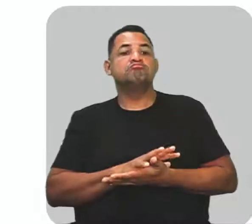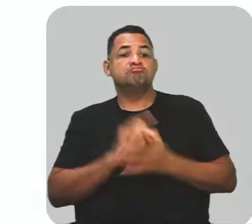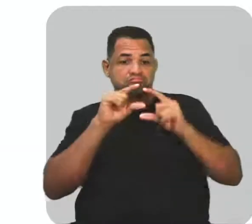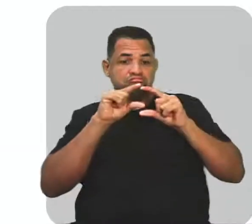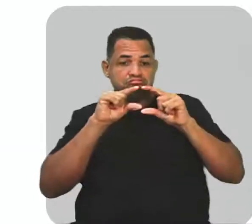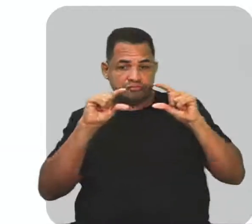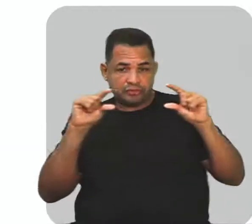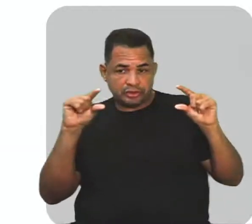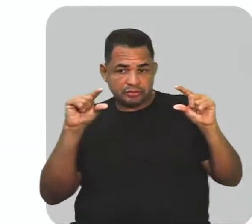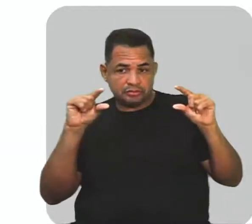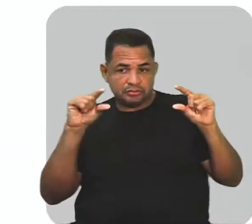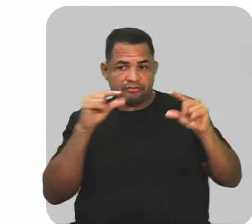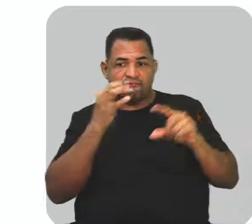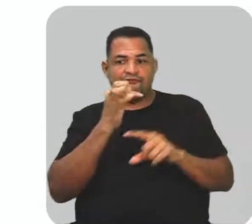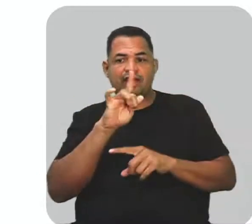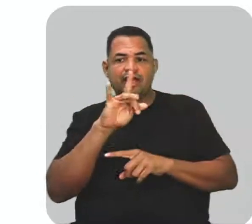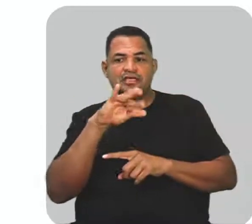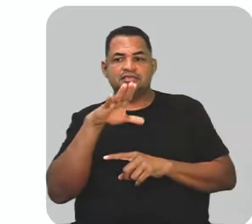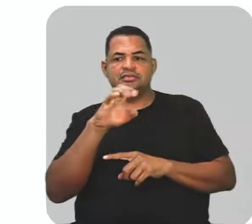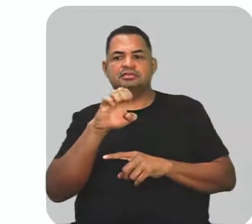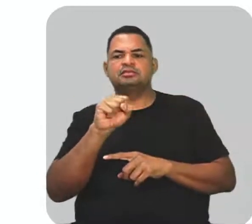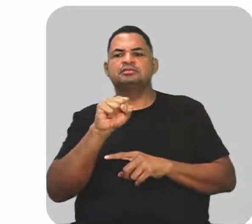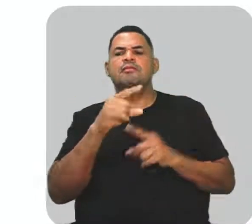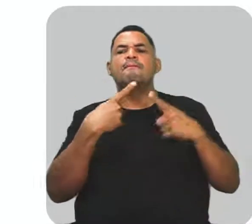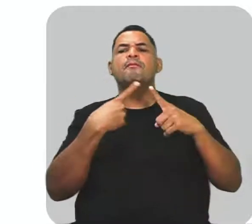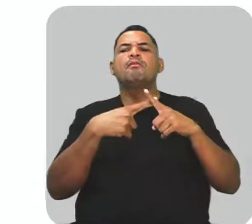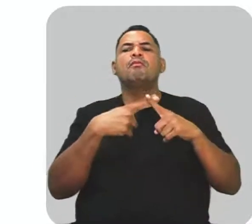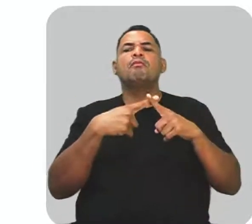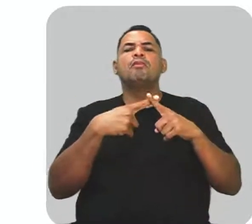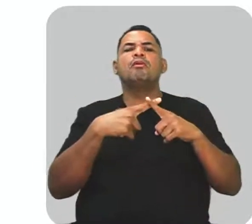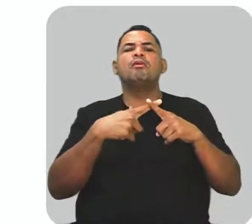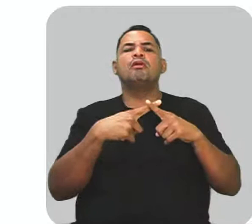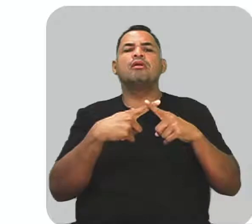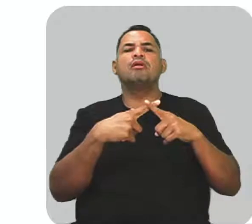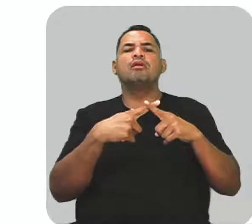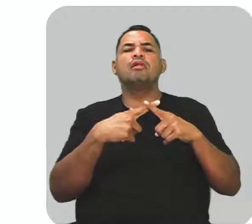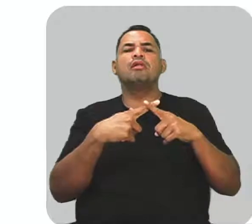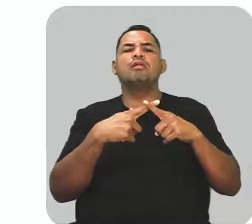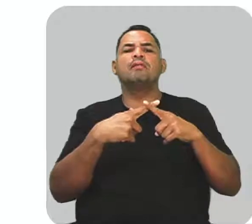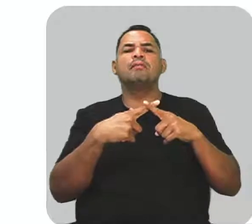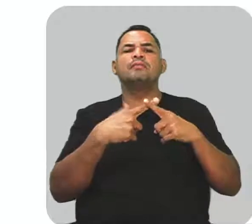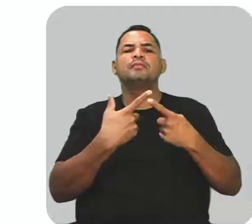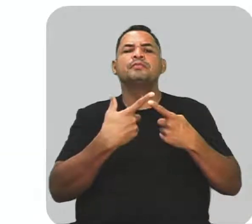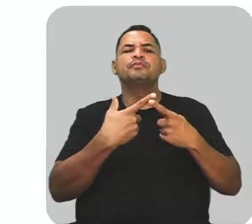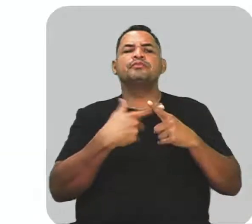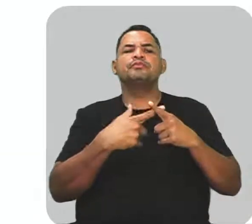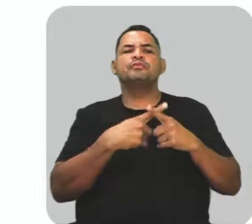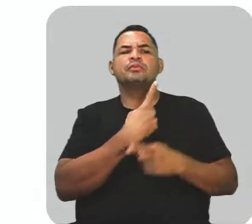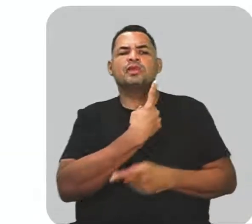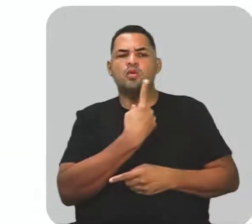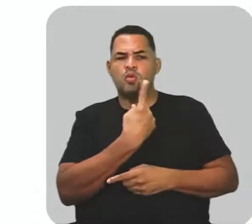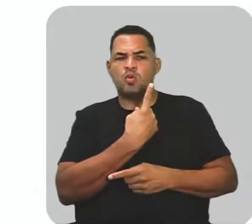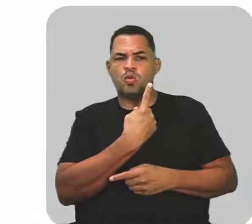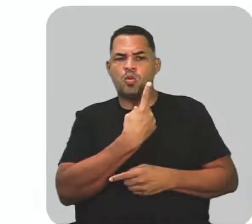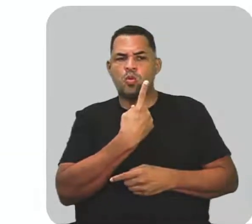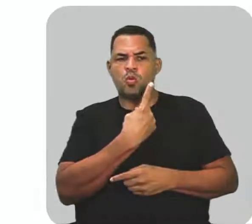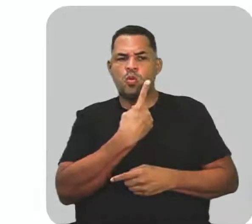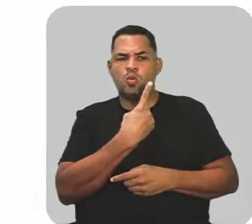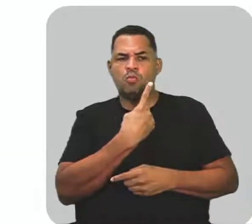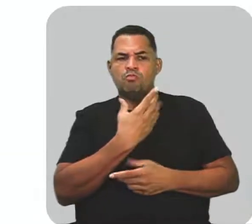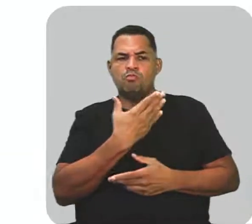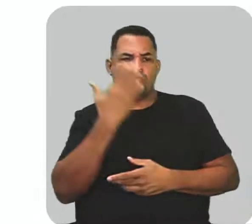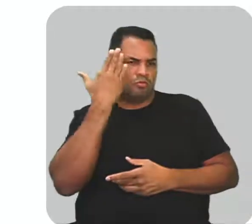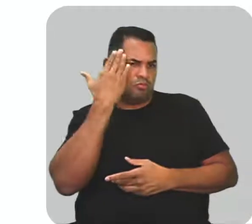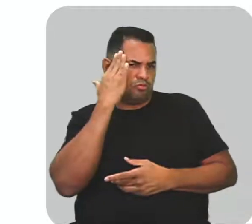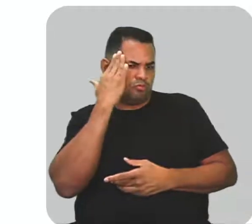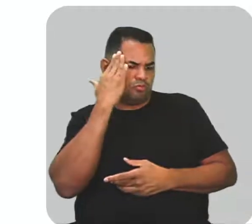são frases. Beleza? Por quê? Nós tivemos aí, no enunciado 1, uma compreensão